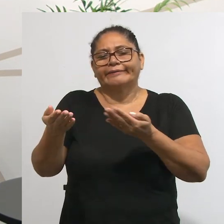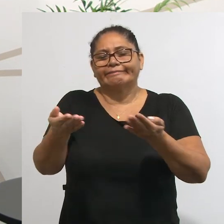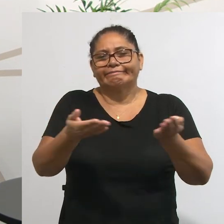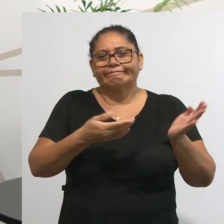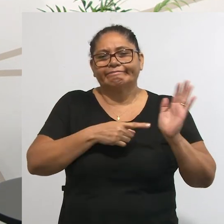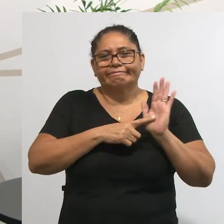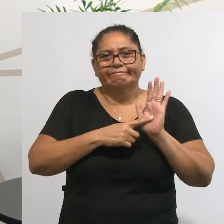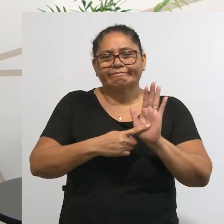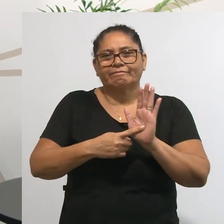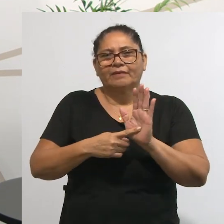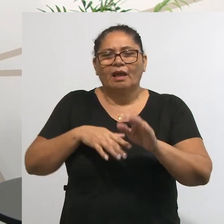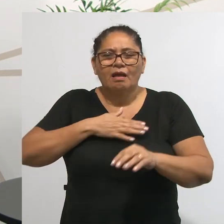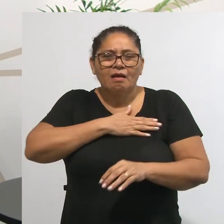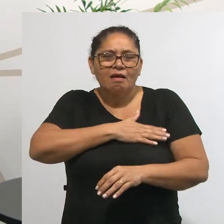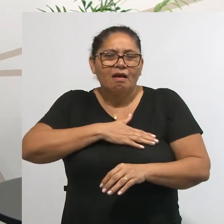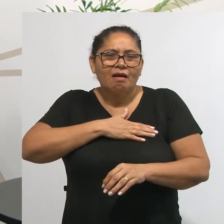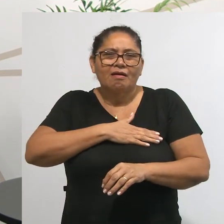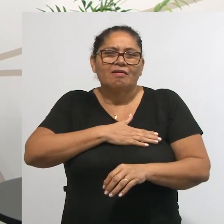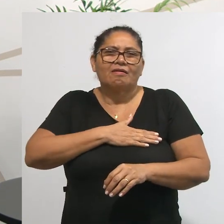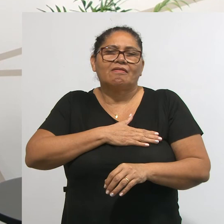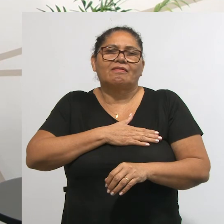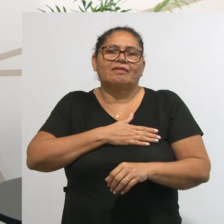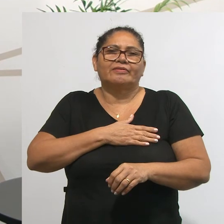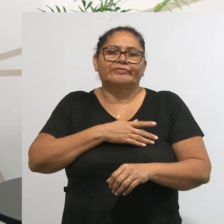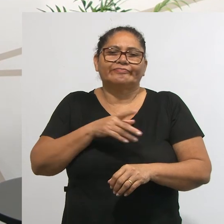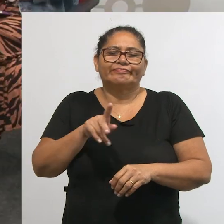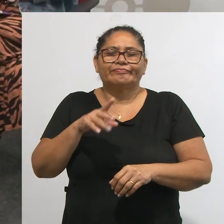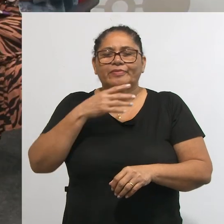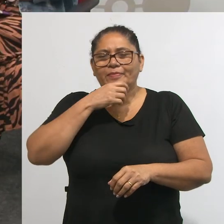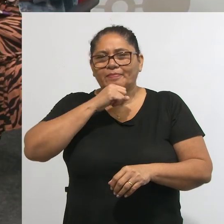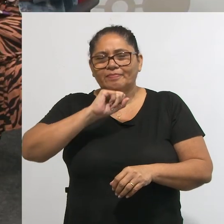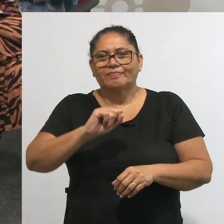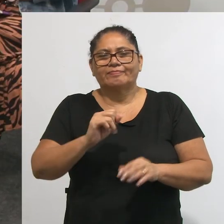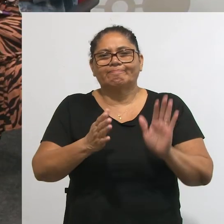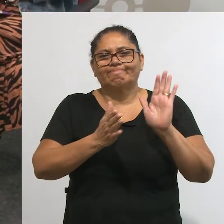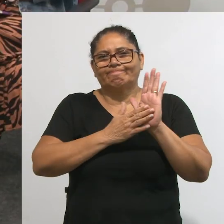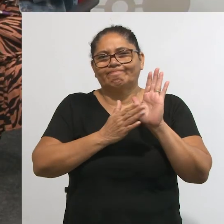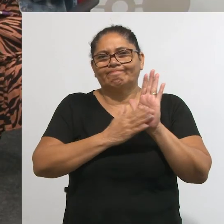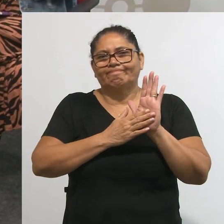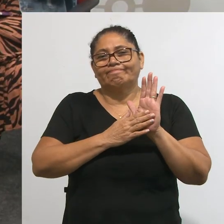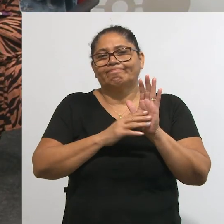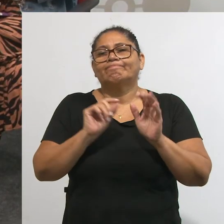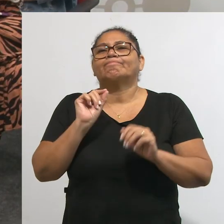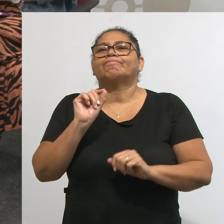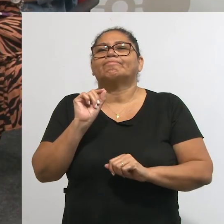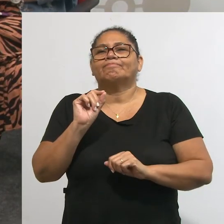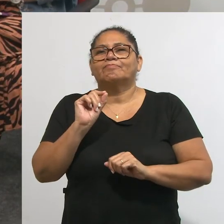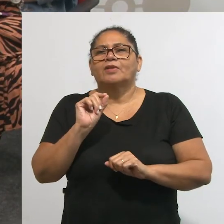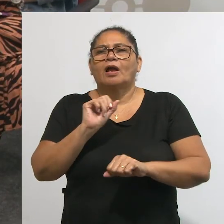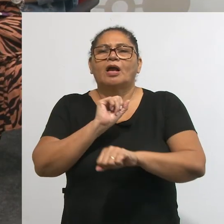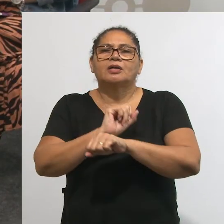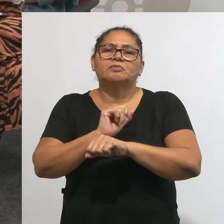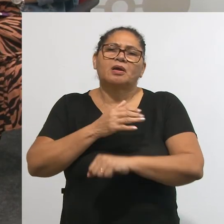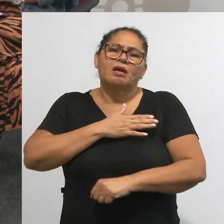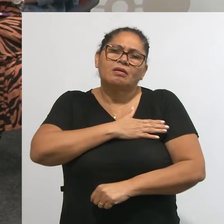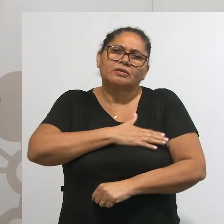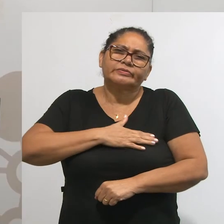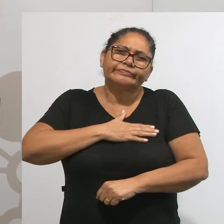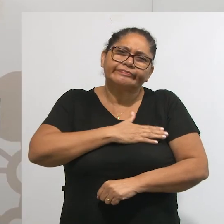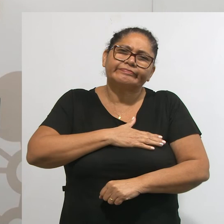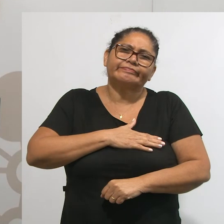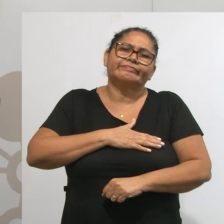porque é sempre um prazer conversar sobre Paulo Freire e sobre essa proposta. Então é isso. Eu espero que vocês